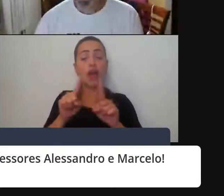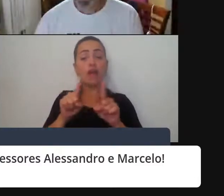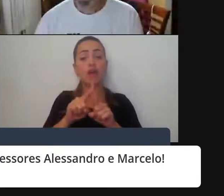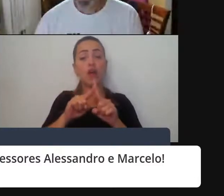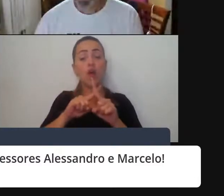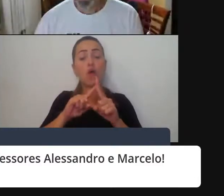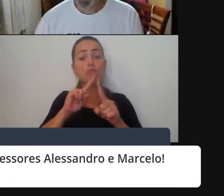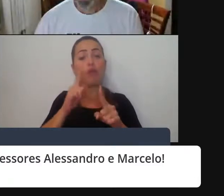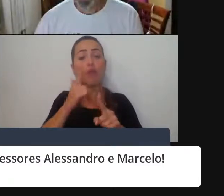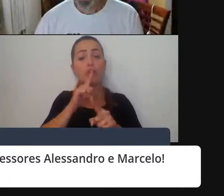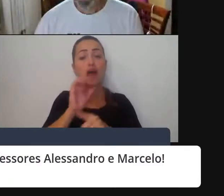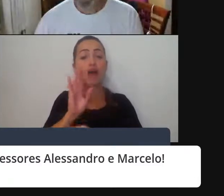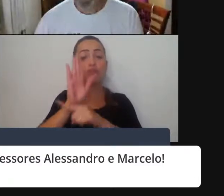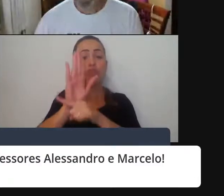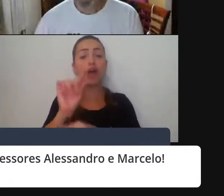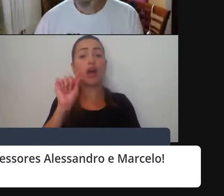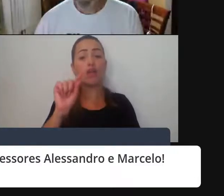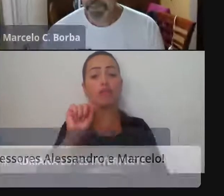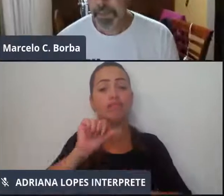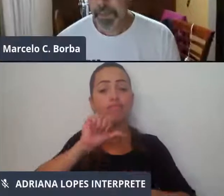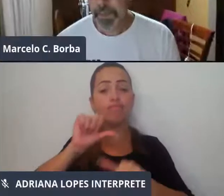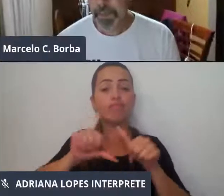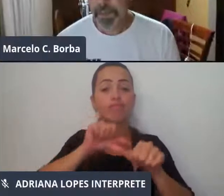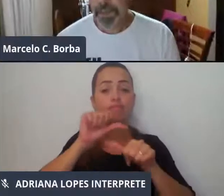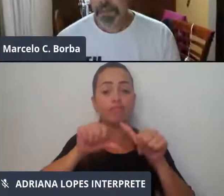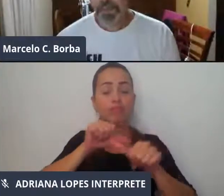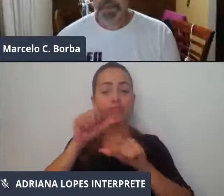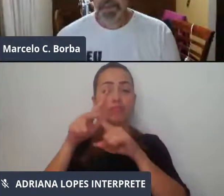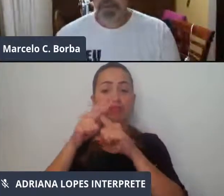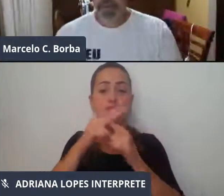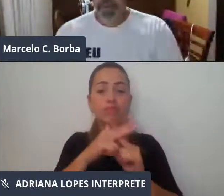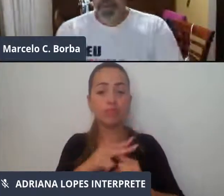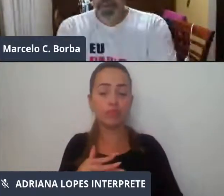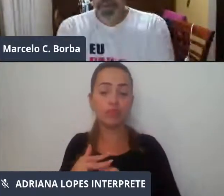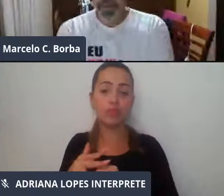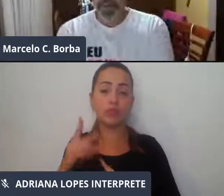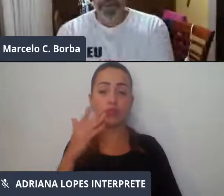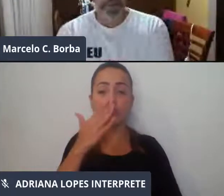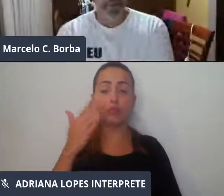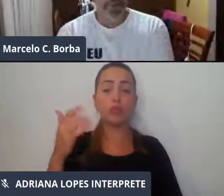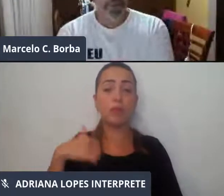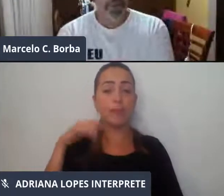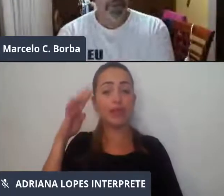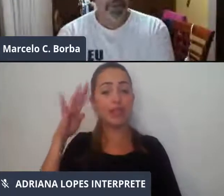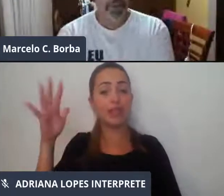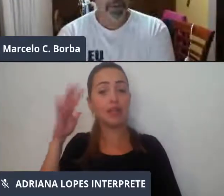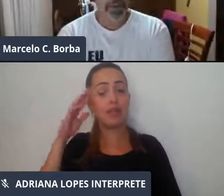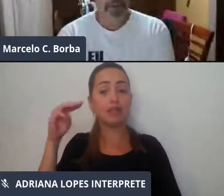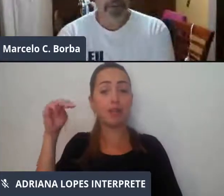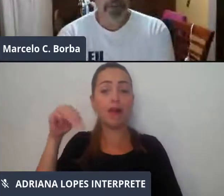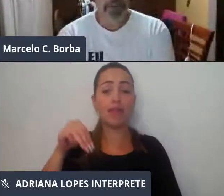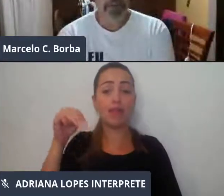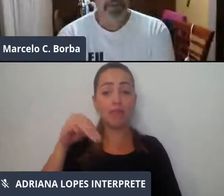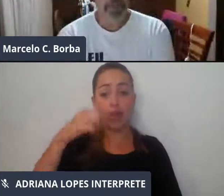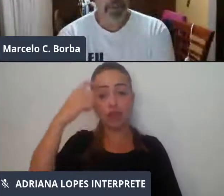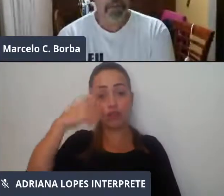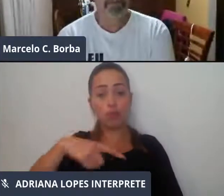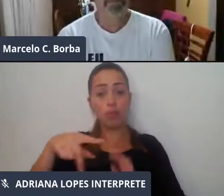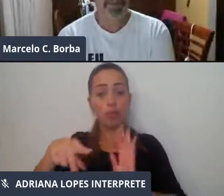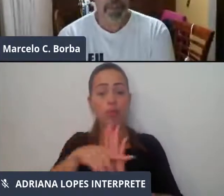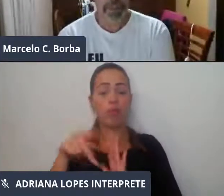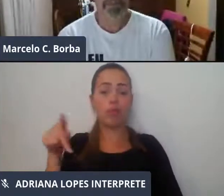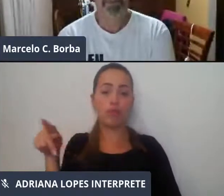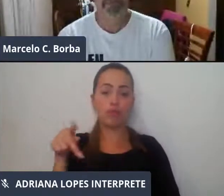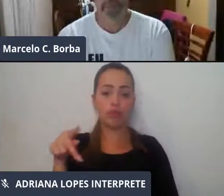significativamente para a reformulação e ressignificação do pensamento matemático do próprio professor. E nós